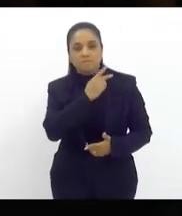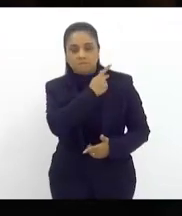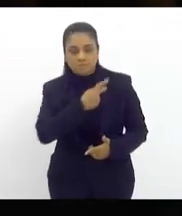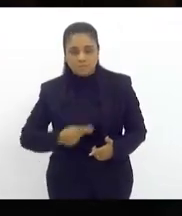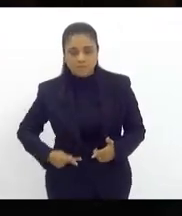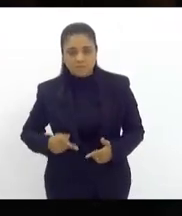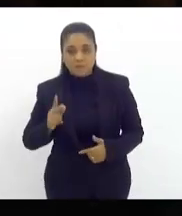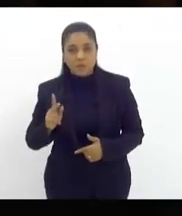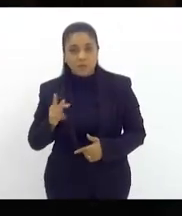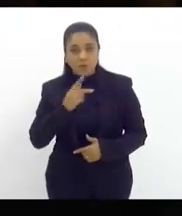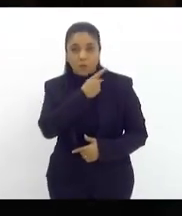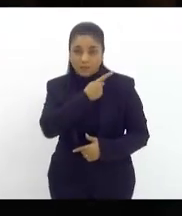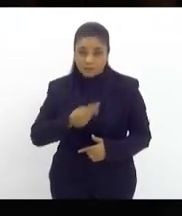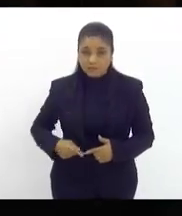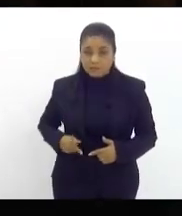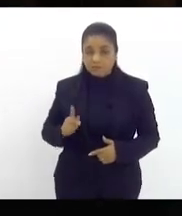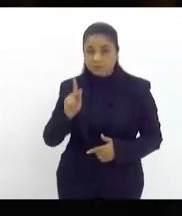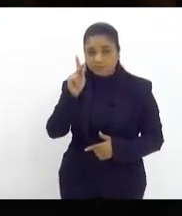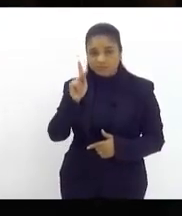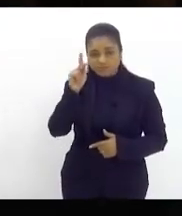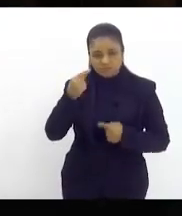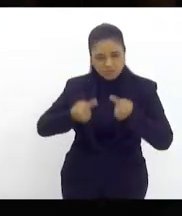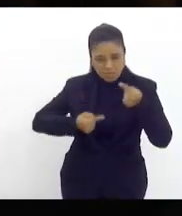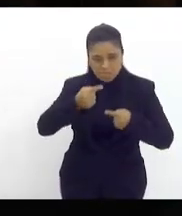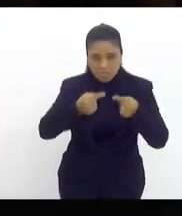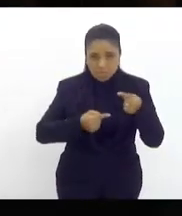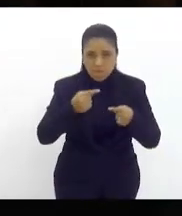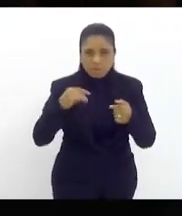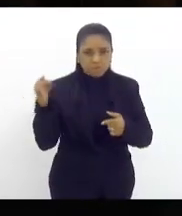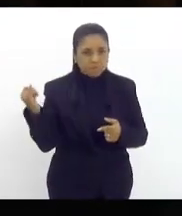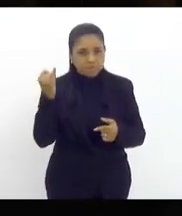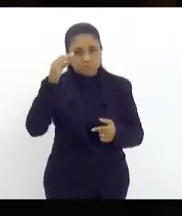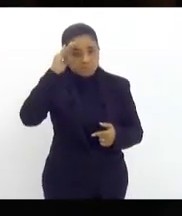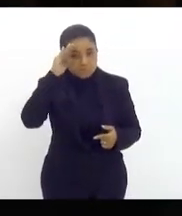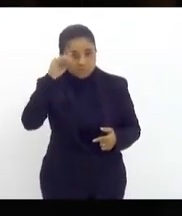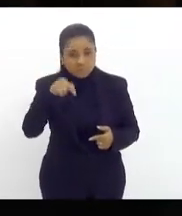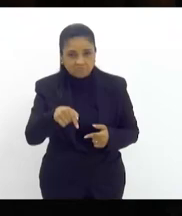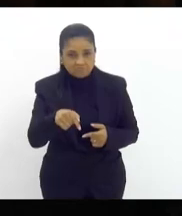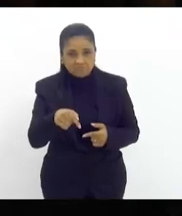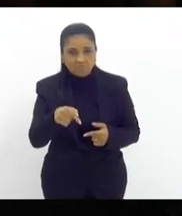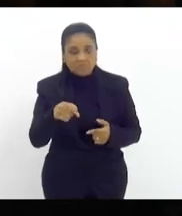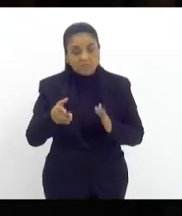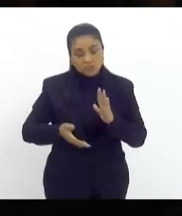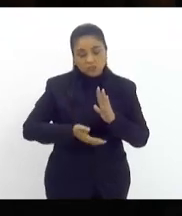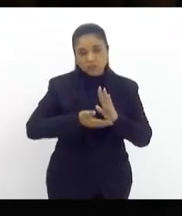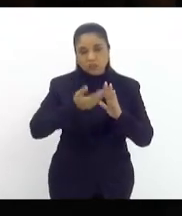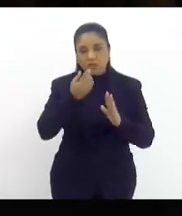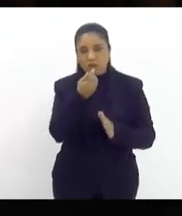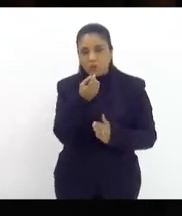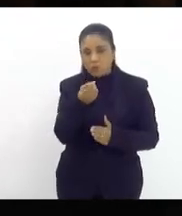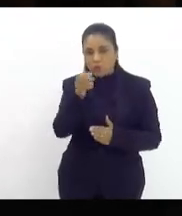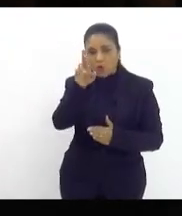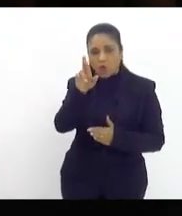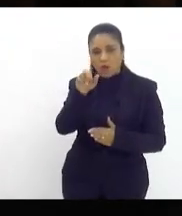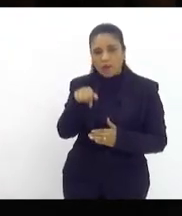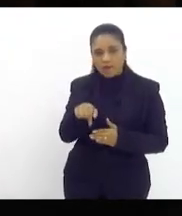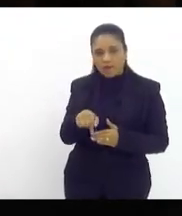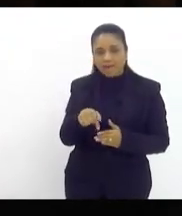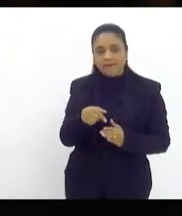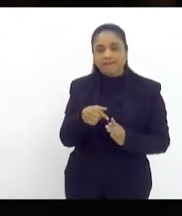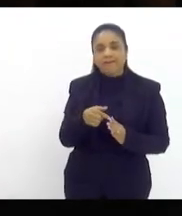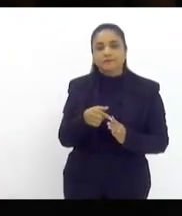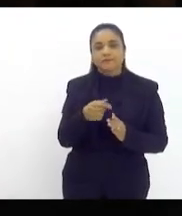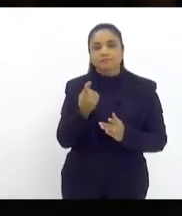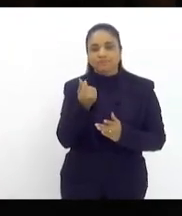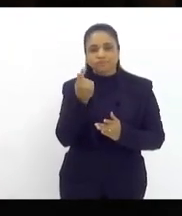Petrobras adiantam um debate tão fundamental e importante, que é tirar a dolarização do custo